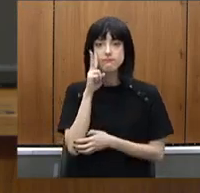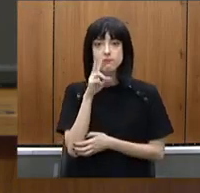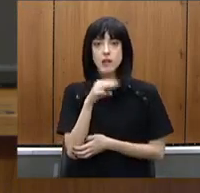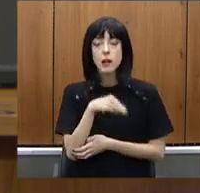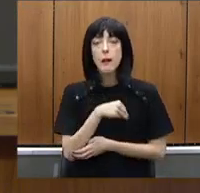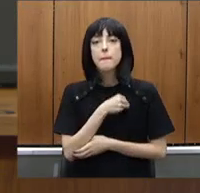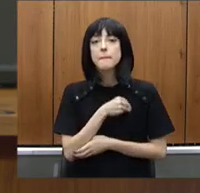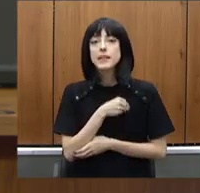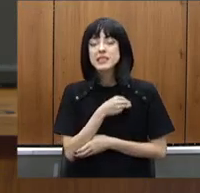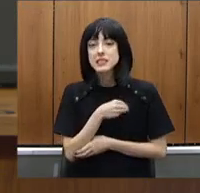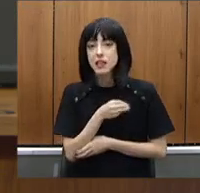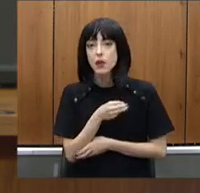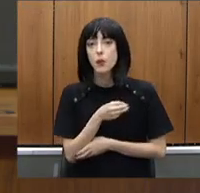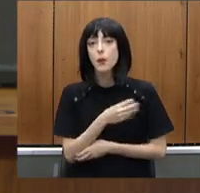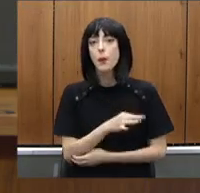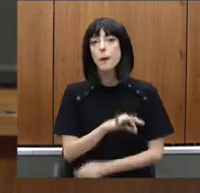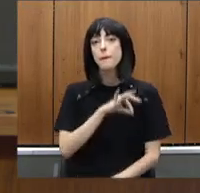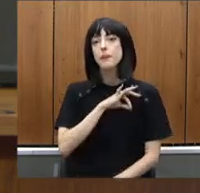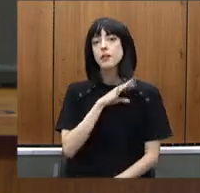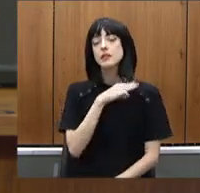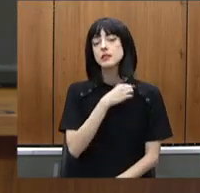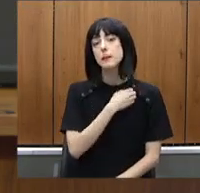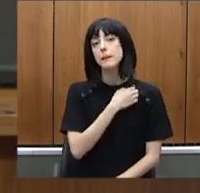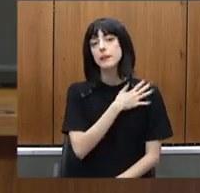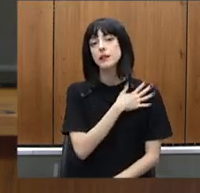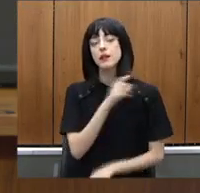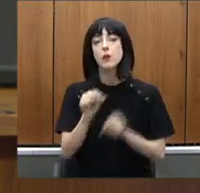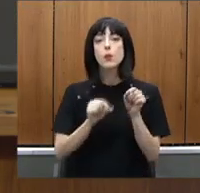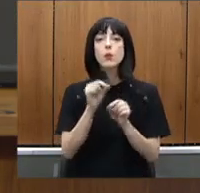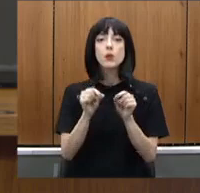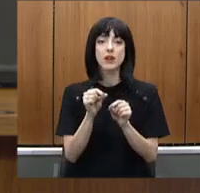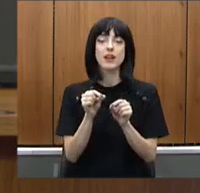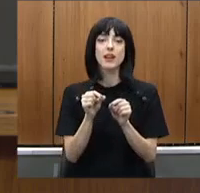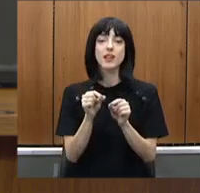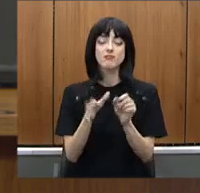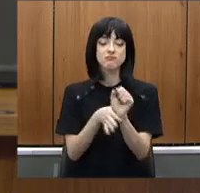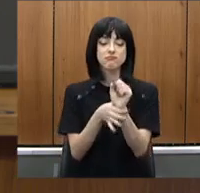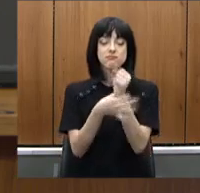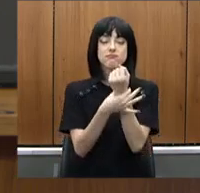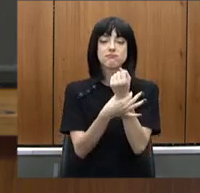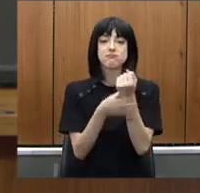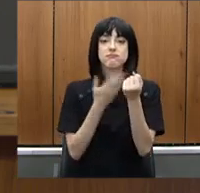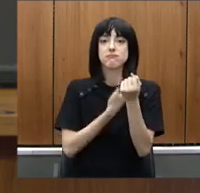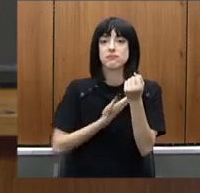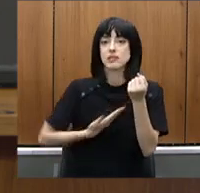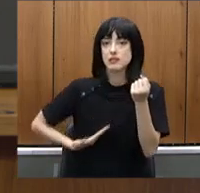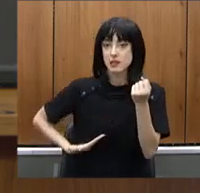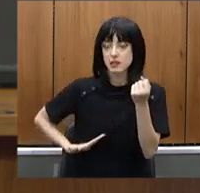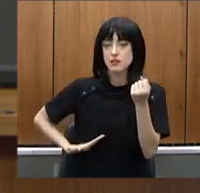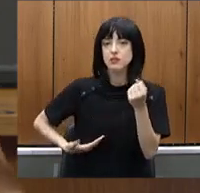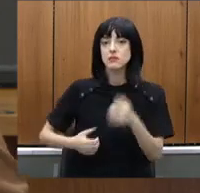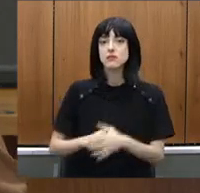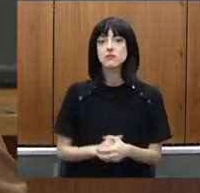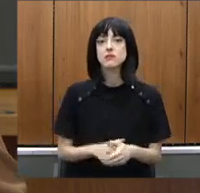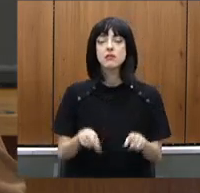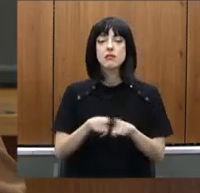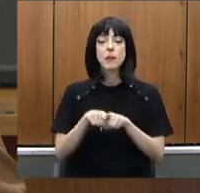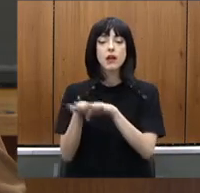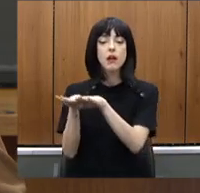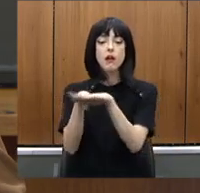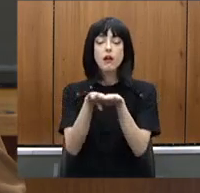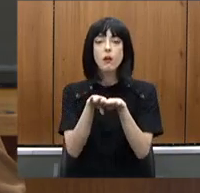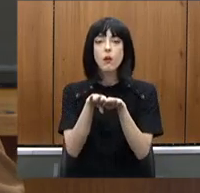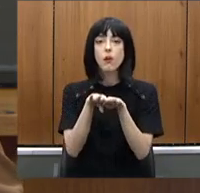Constituição porque promover a polícia ostensiva e a preservação da ordem pública valorizando as pessoas contribuindo para